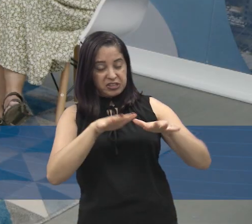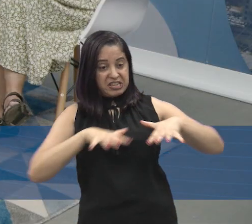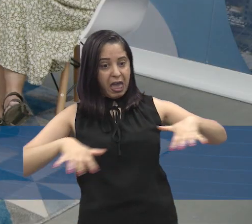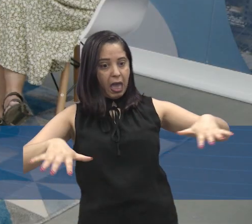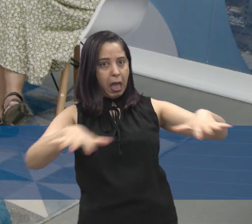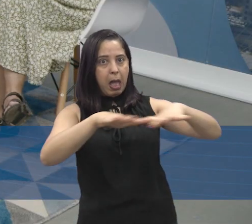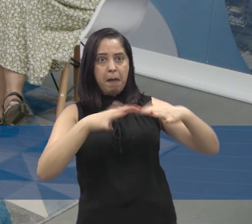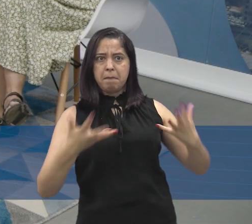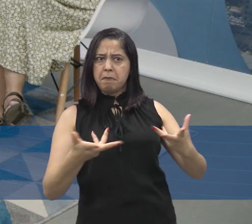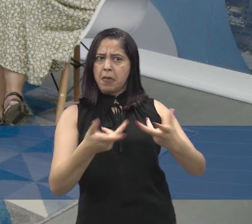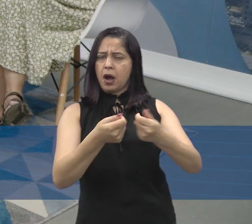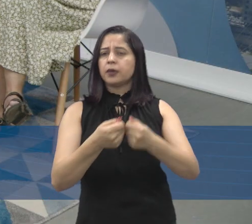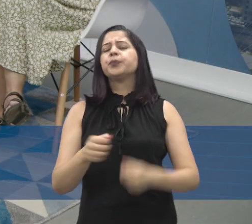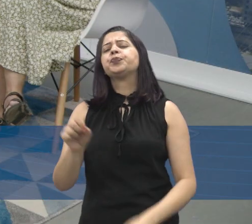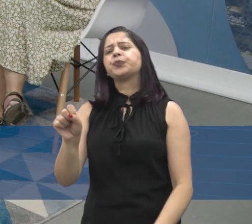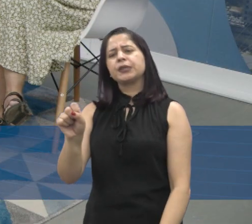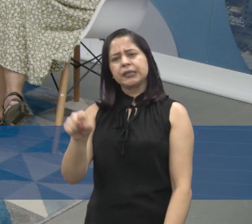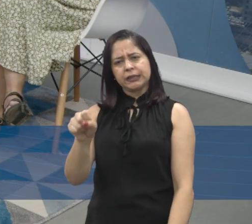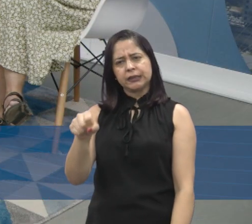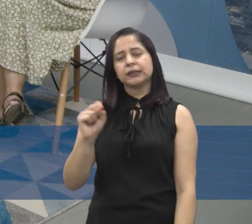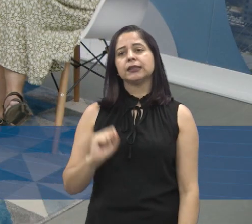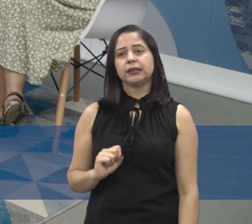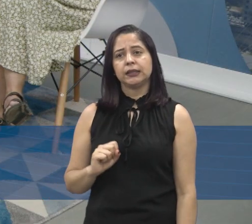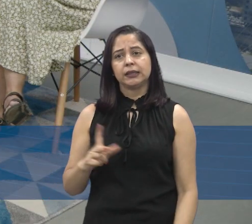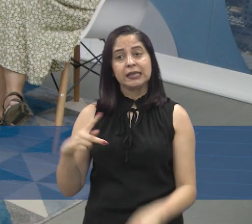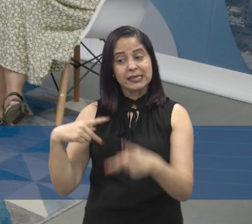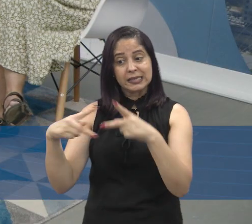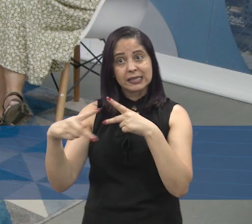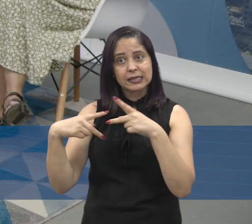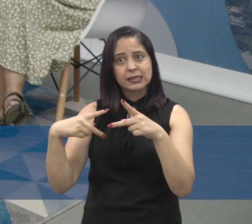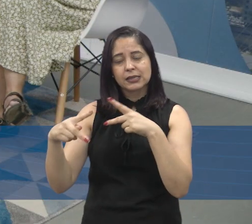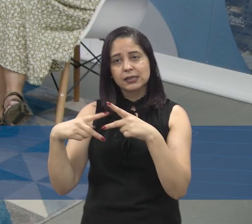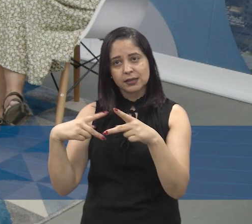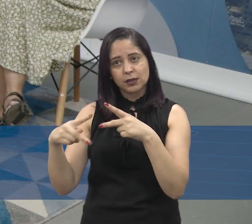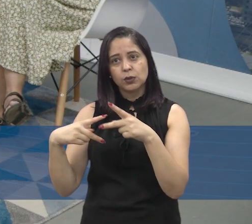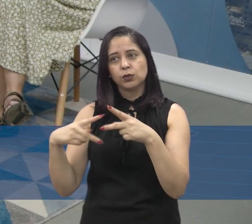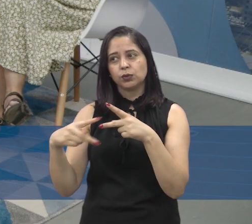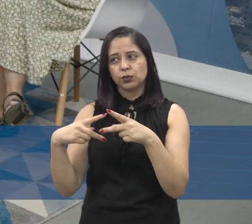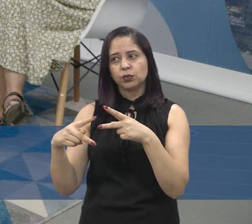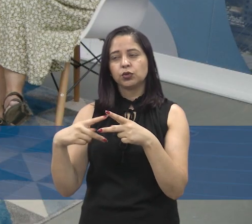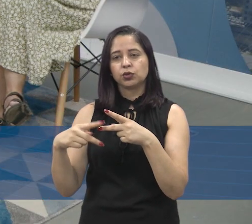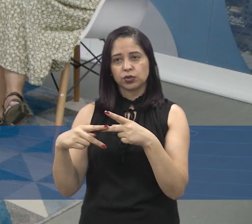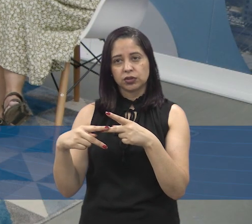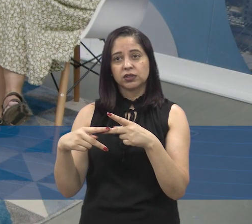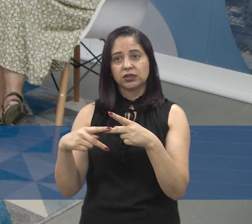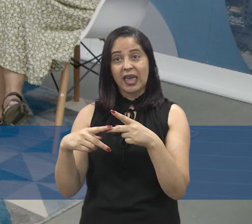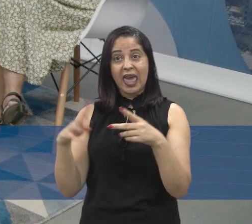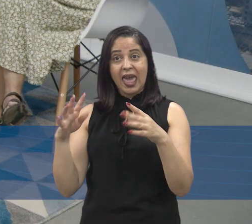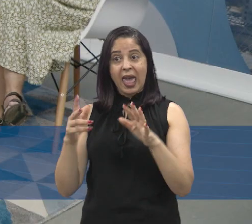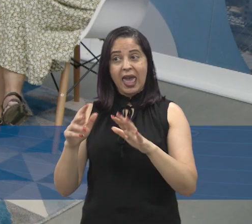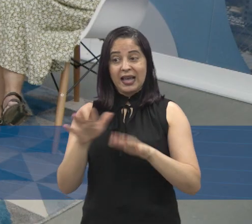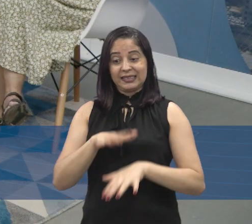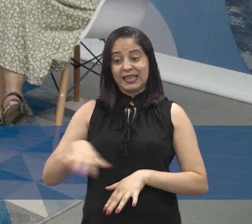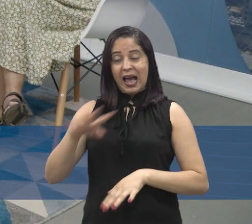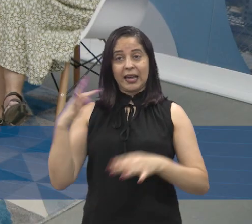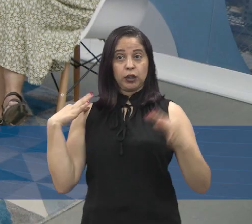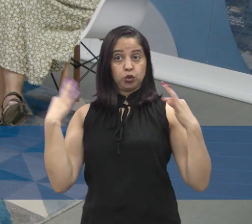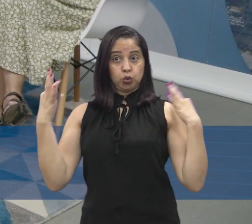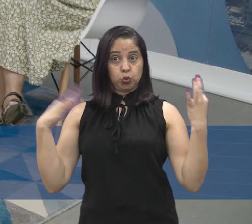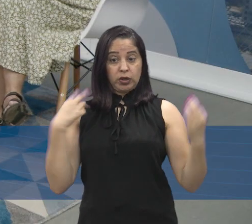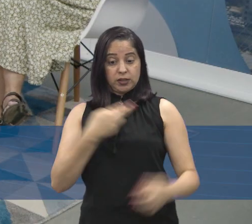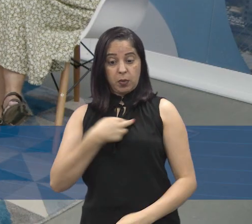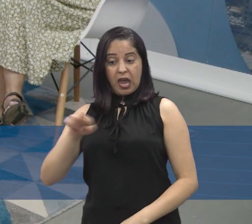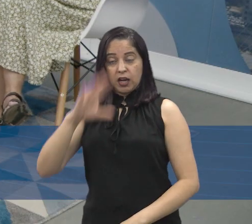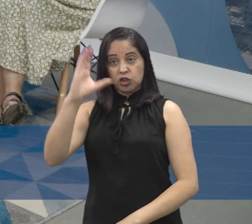Sim, ainda mais porque São José dos Campos, no turismo religioso católico,